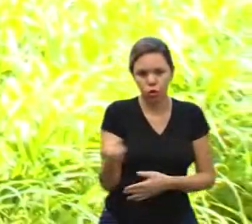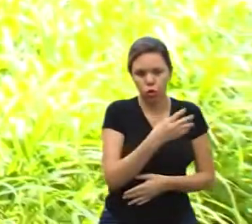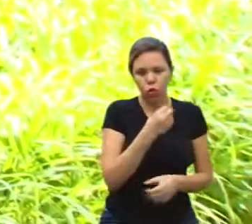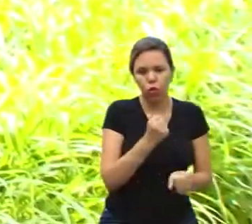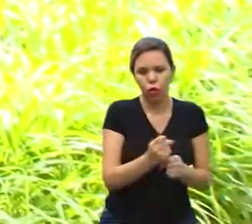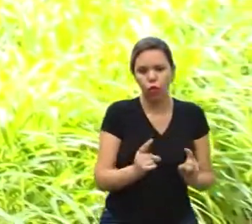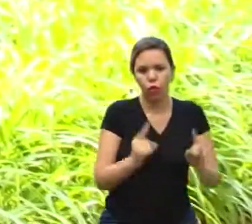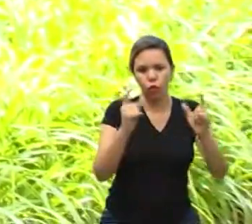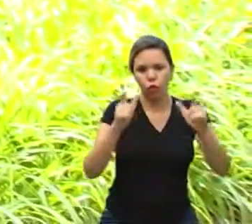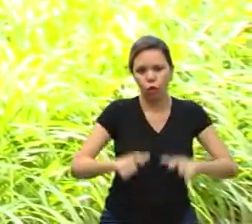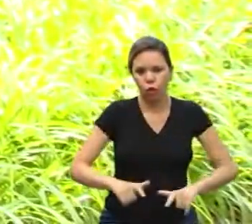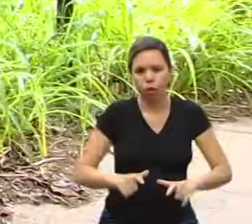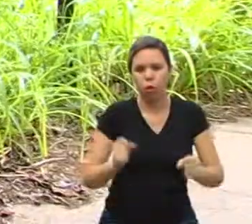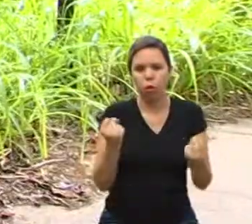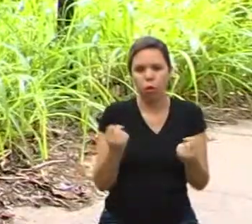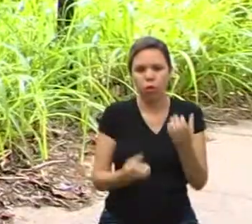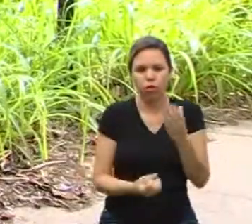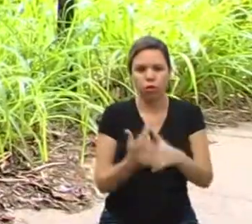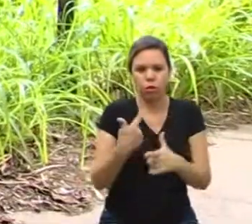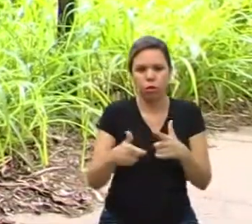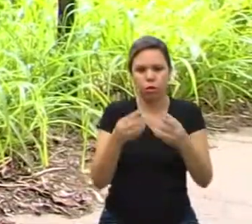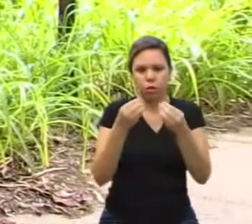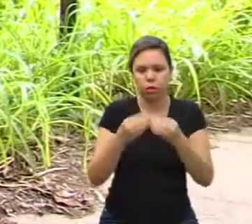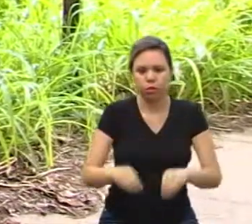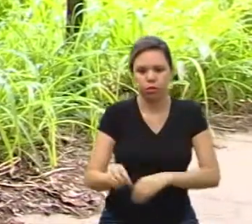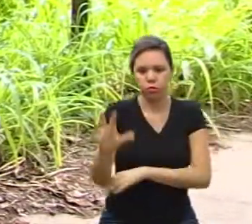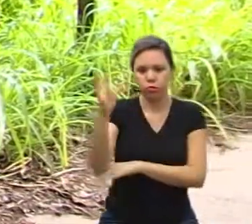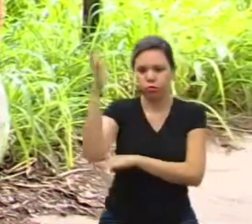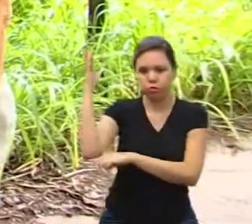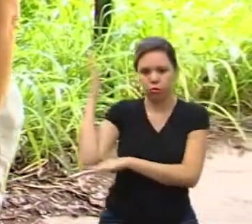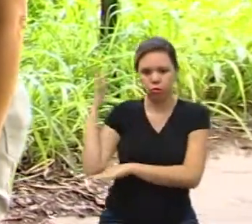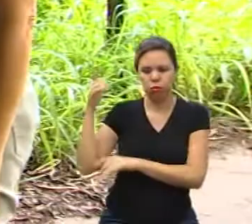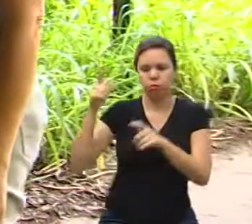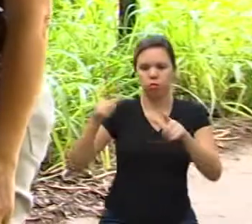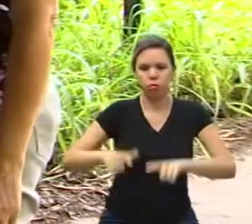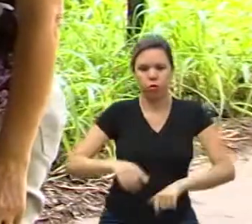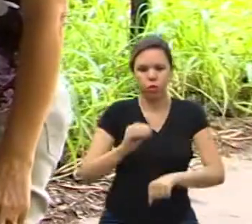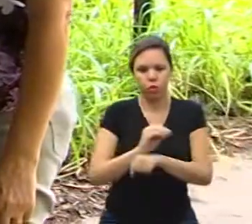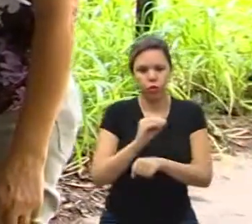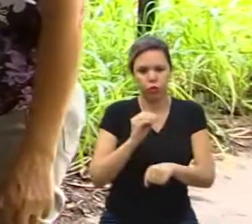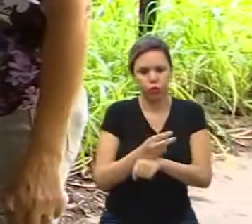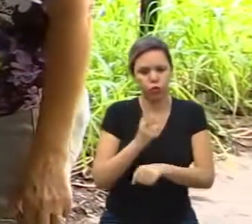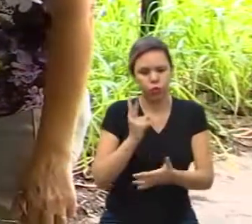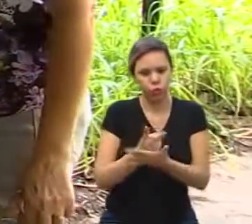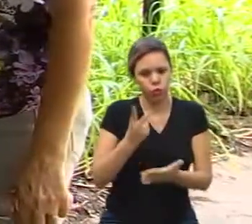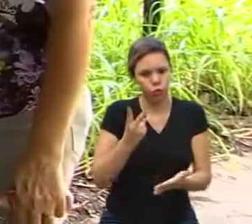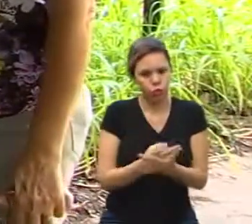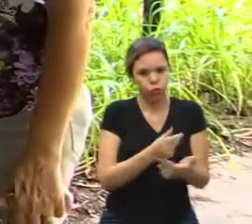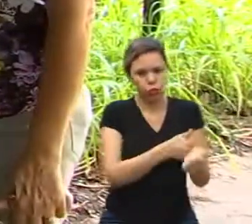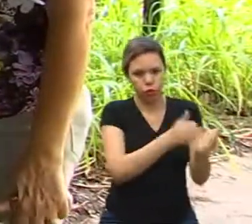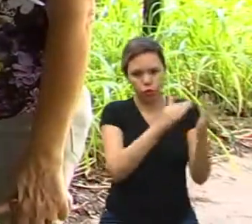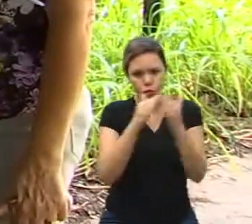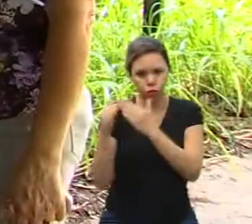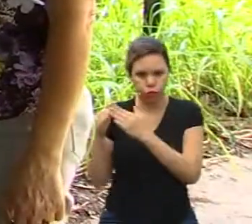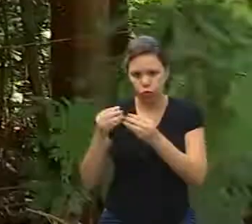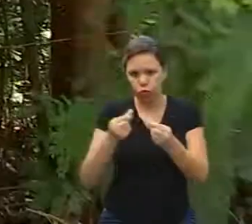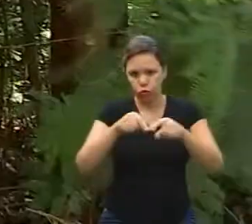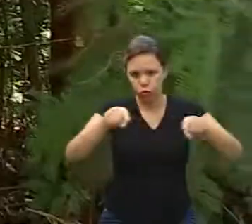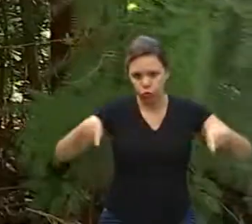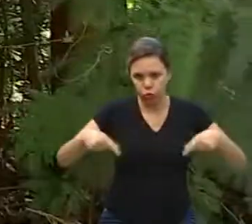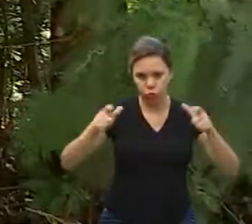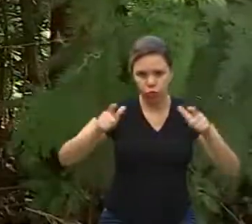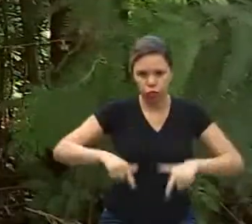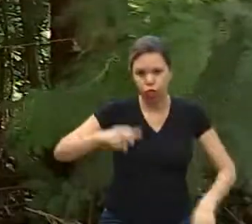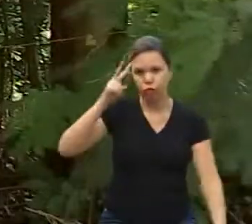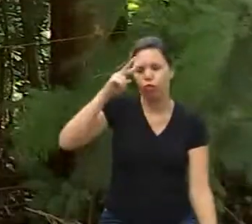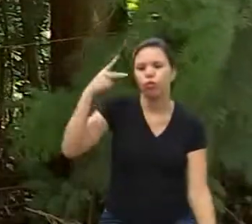um novo empreendimento no local pode causar impactos ambientais à área de preservação permanente vizinha ao terreno.